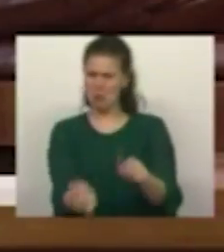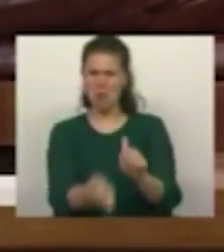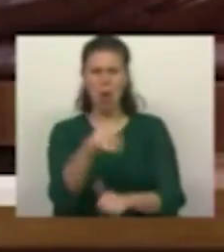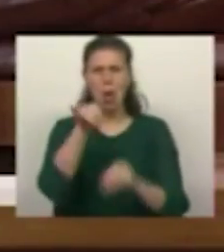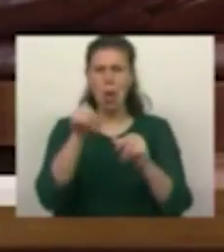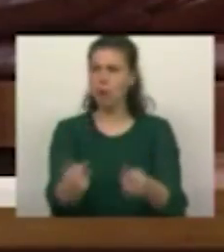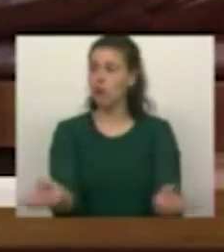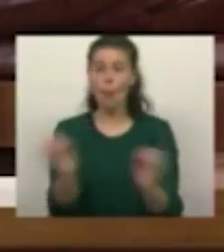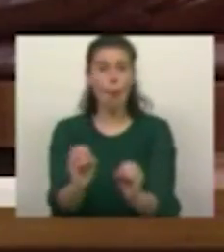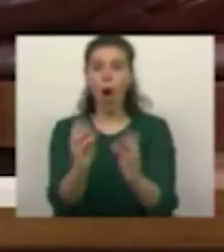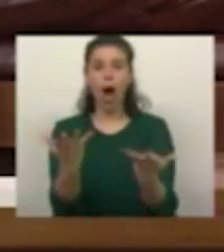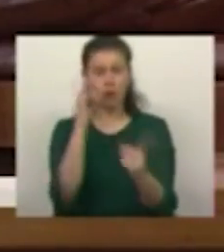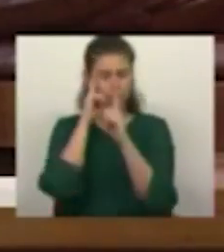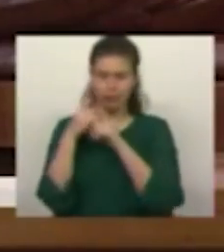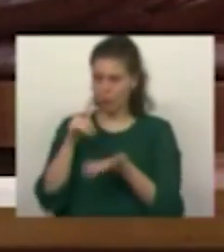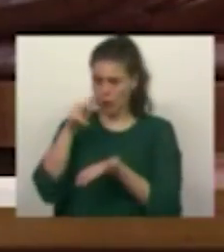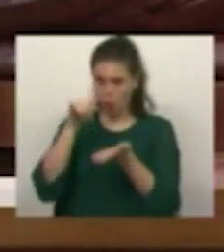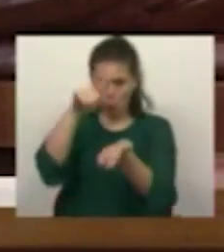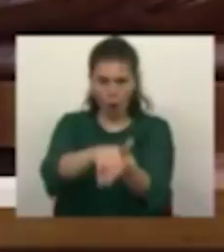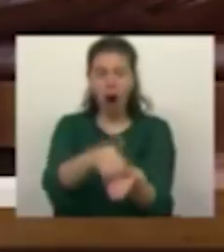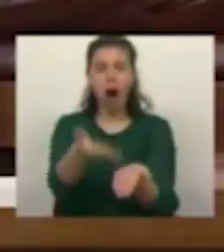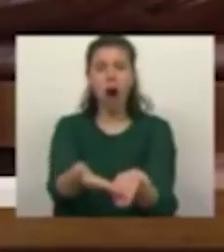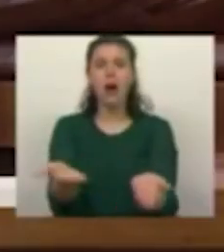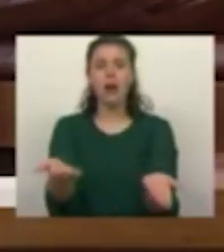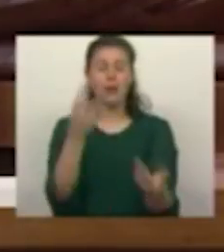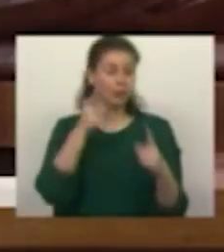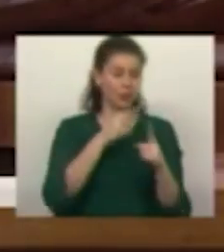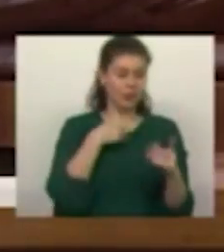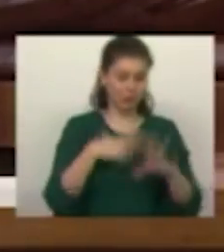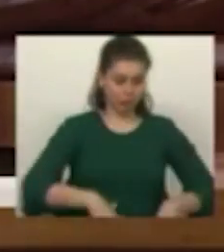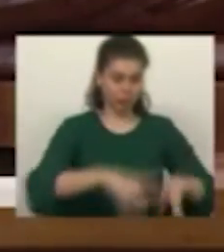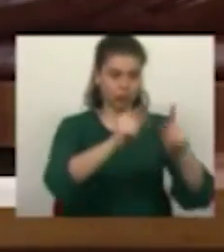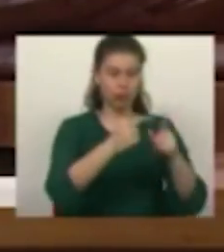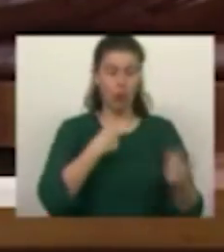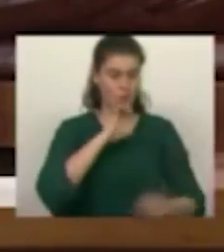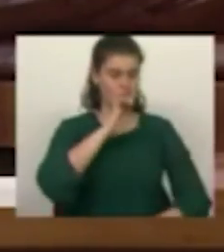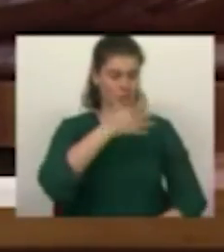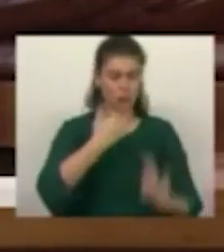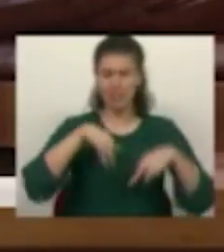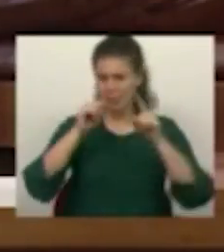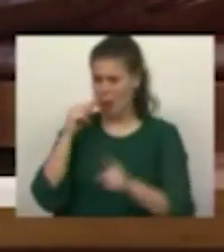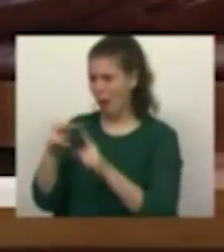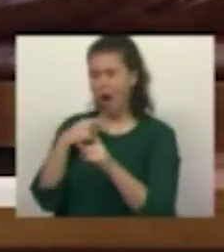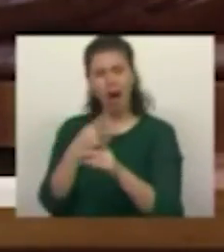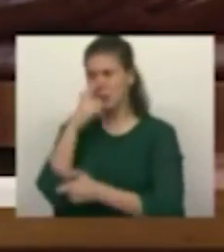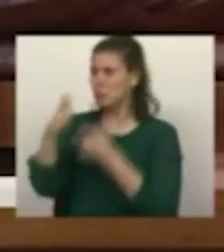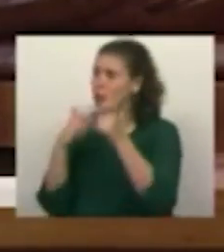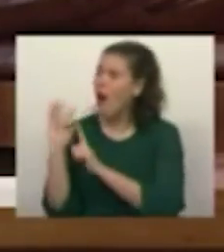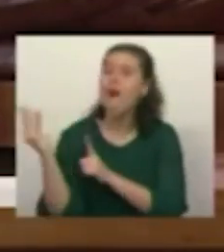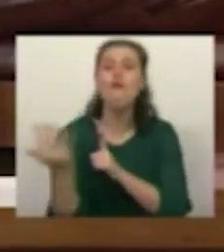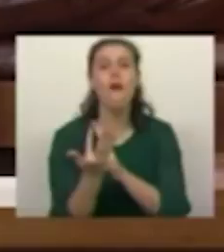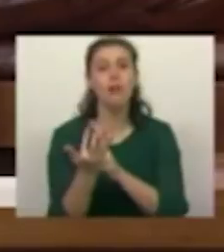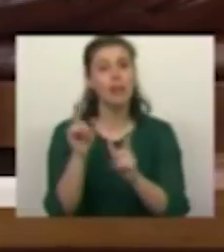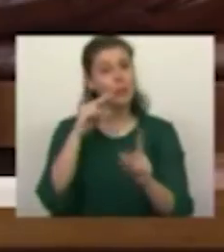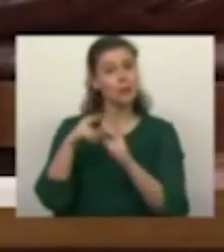a melhor solução para a localização do aeroporto, tanto do ponto de vista do desenvolvimento do país, como do ponto de vista das populações, como